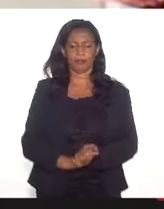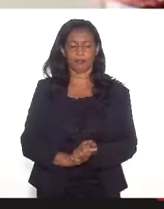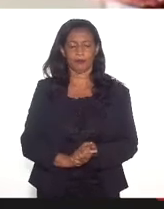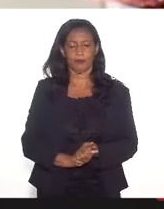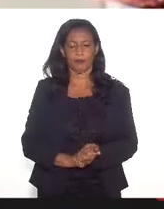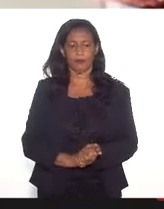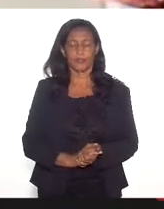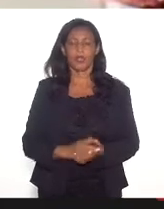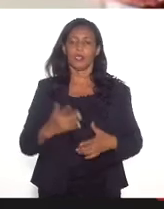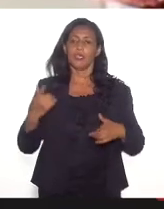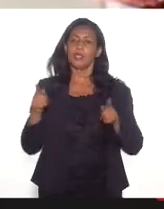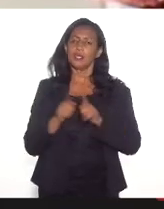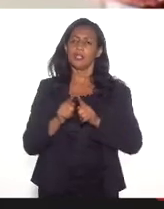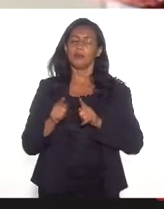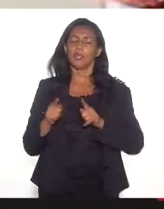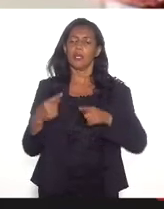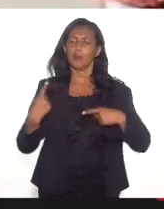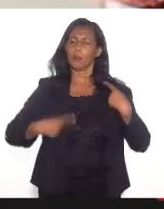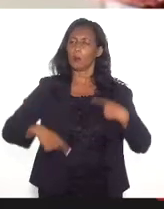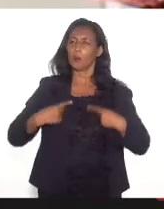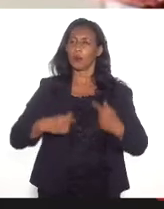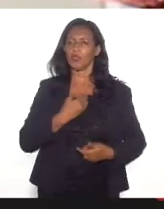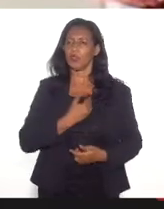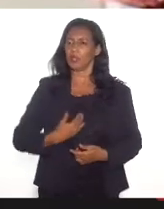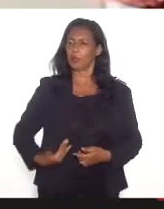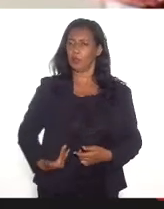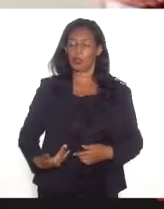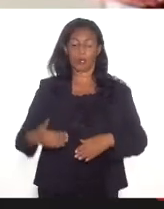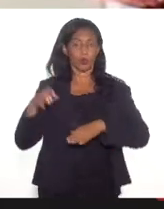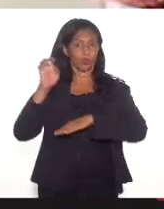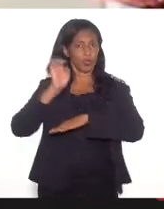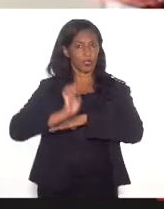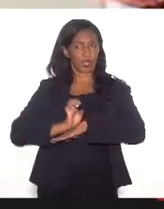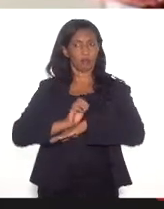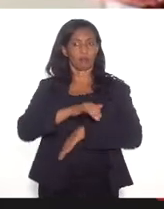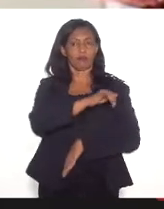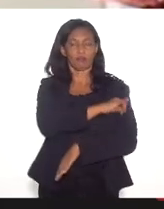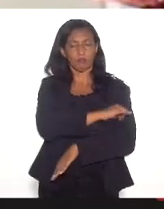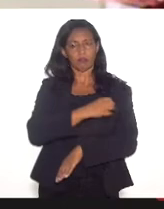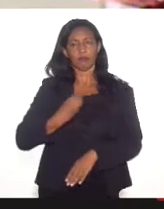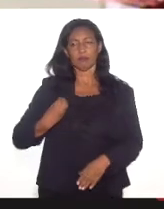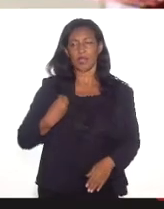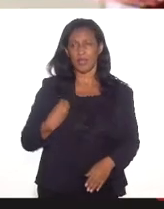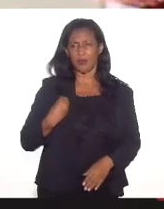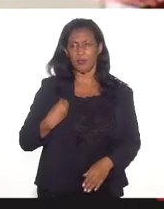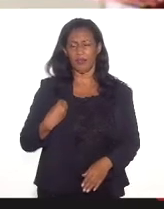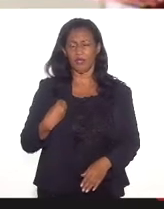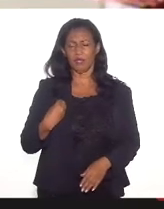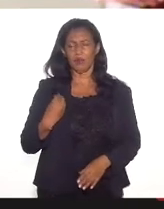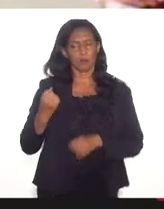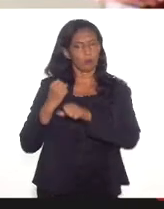da consolidação de políticas públicas. O Estado do Rio de Janeiro vive, nas últimas décadas,